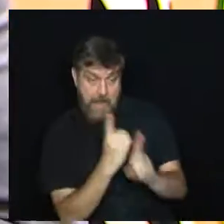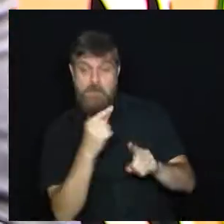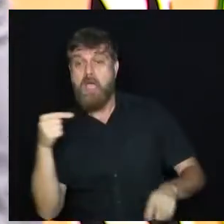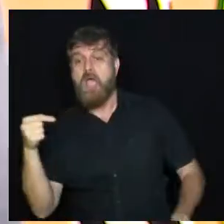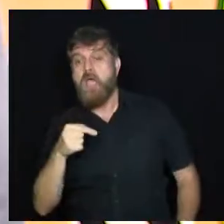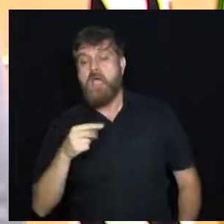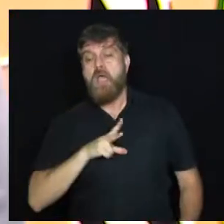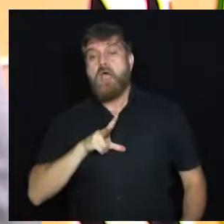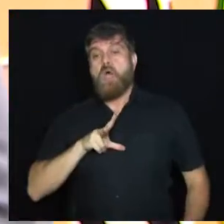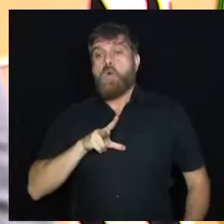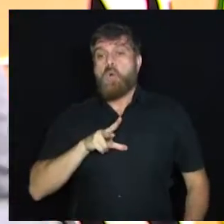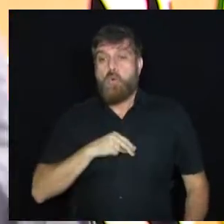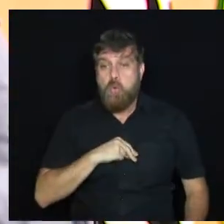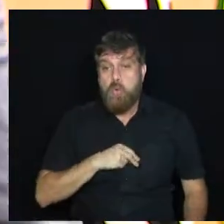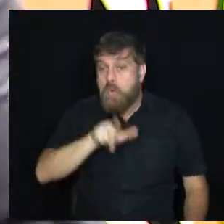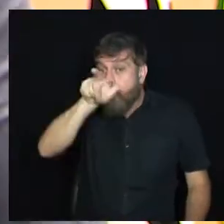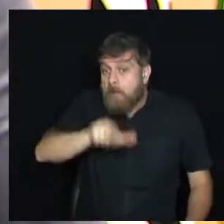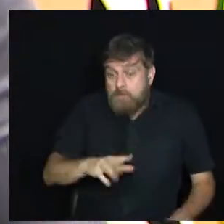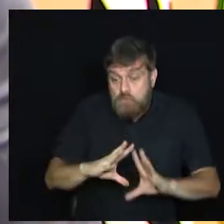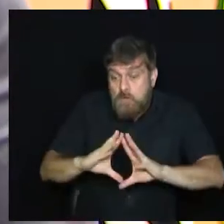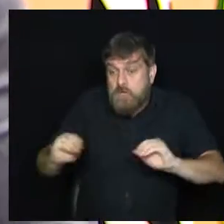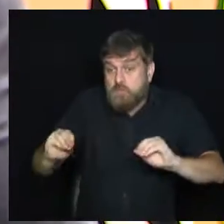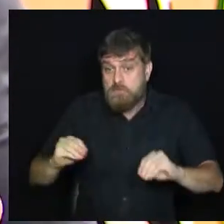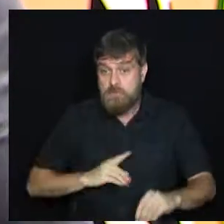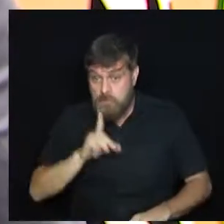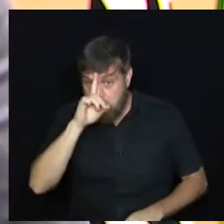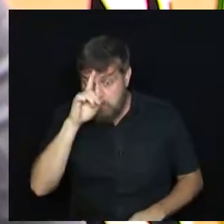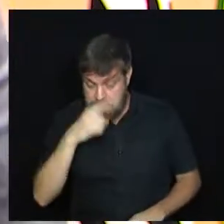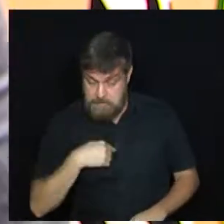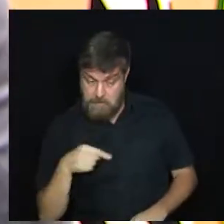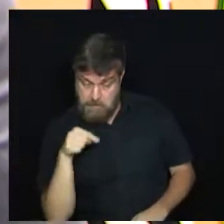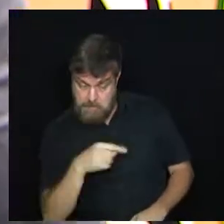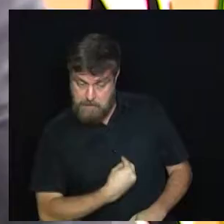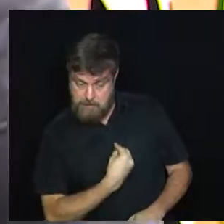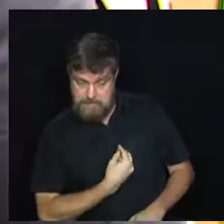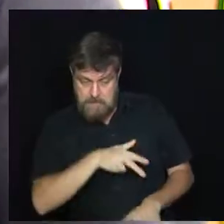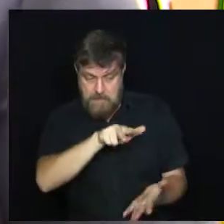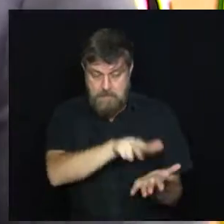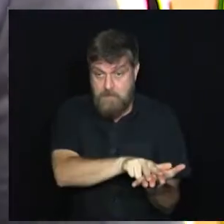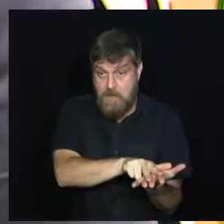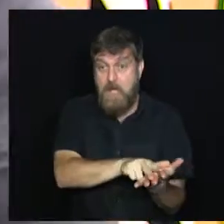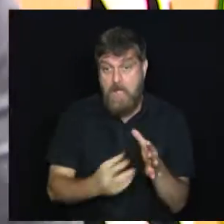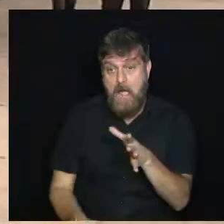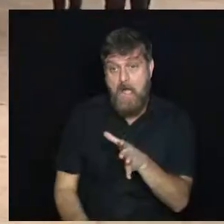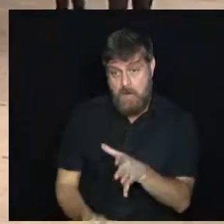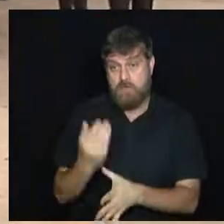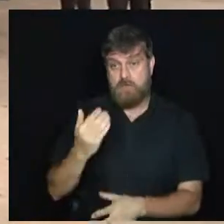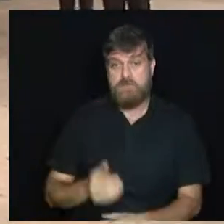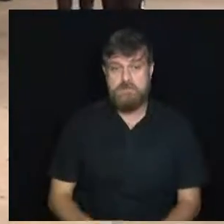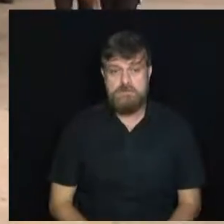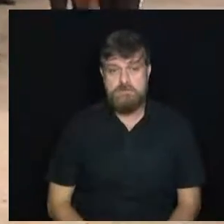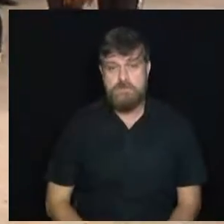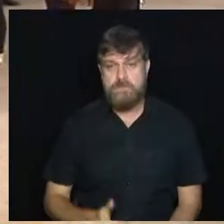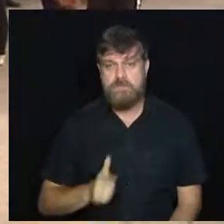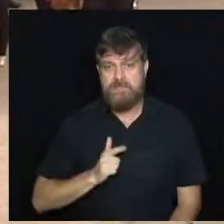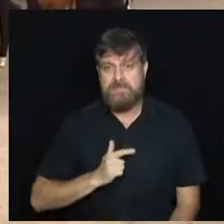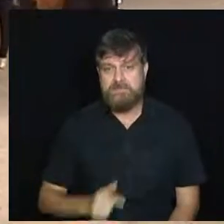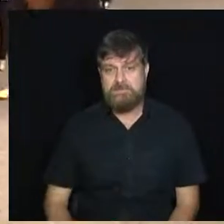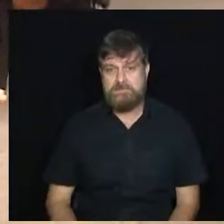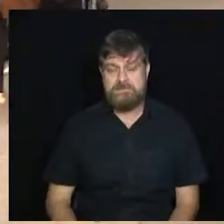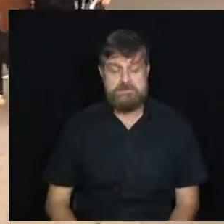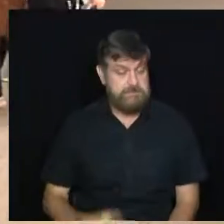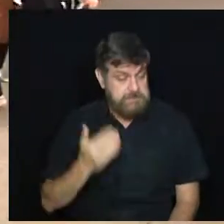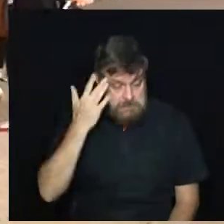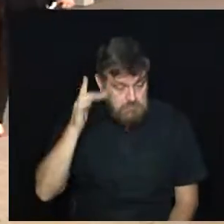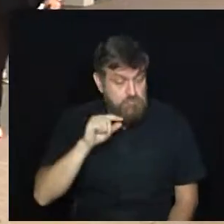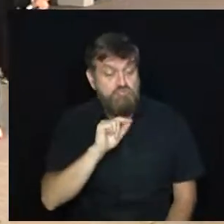Se aquele familiar desaparecido pode estar no hospital. Isso acontece até com uma certa frequência. A falta de